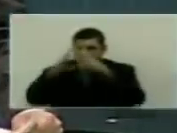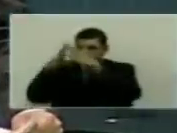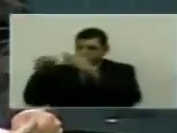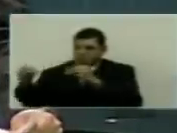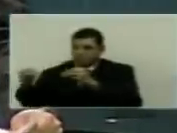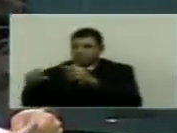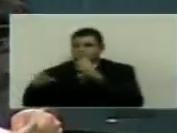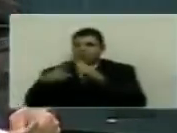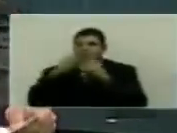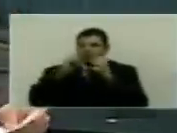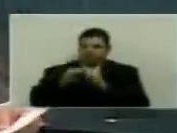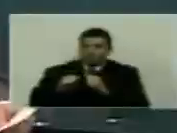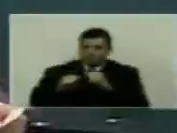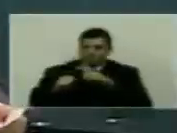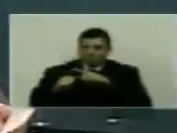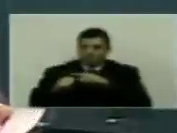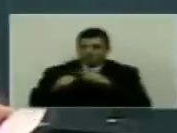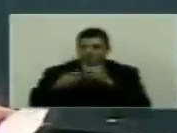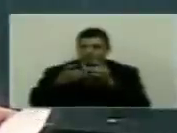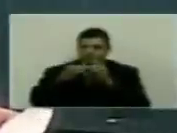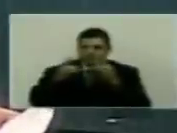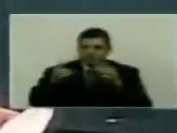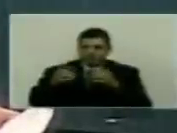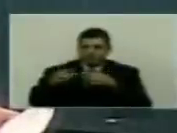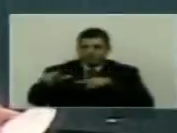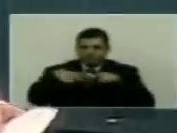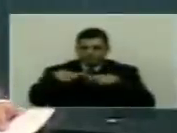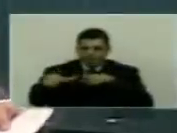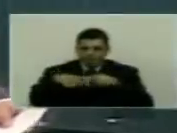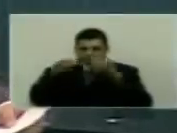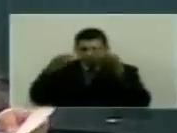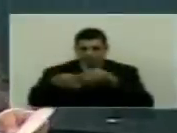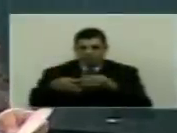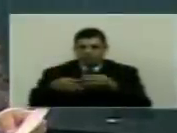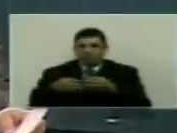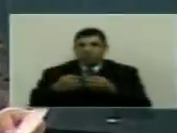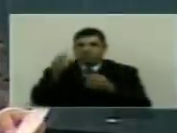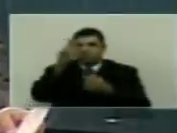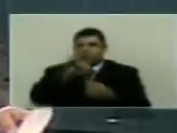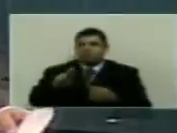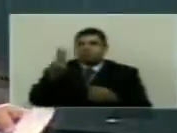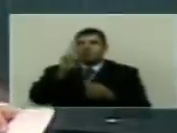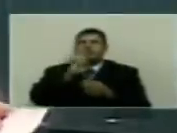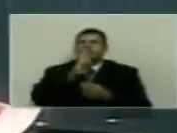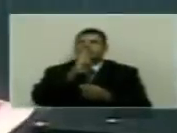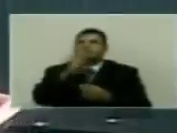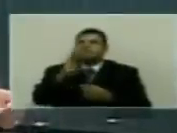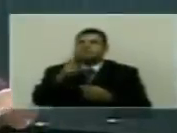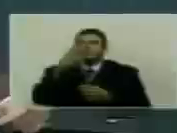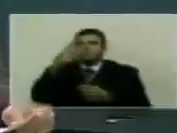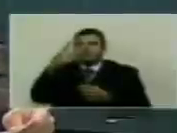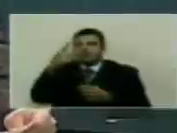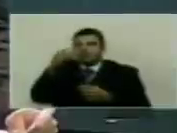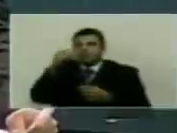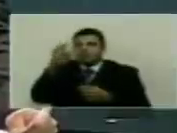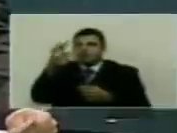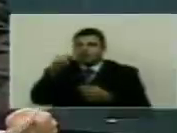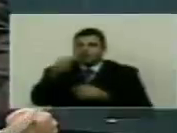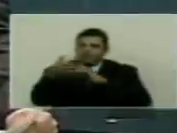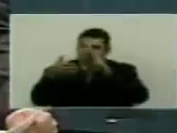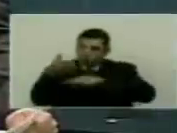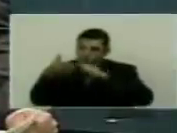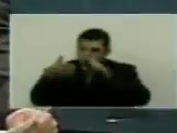apagão. Para que nós tenhamos um instrumento que nos dê autoridade política, deputado Bellarmino, para fazer busca e apreensão de